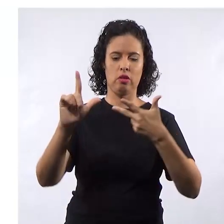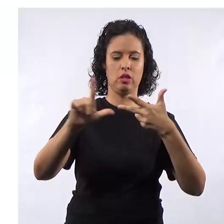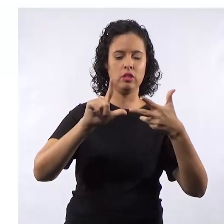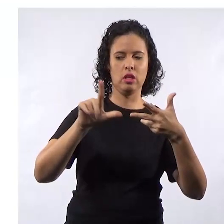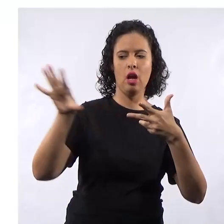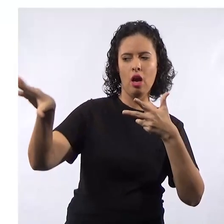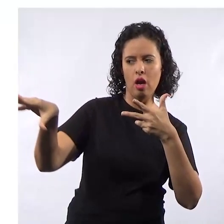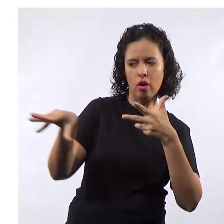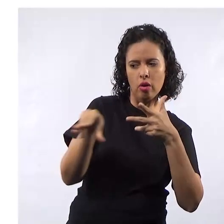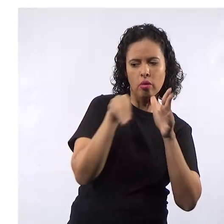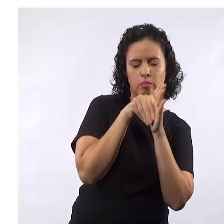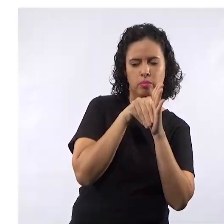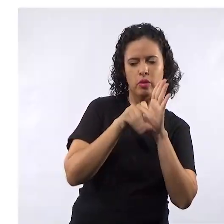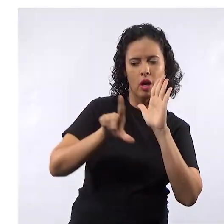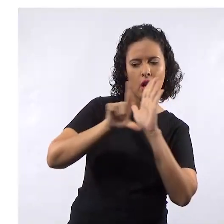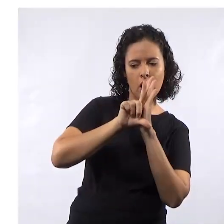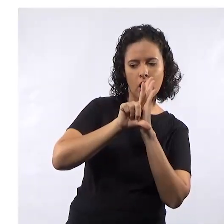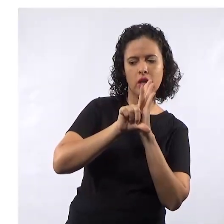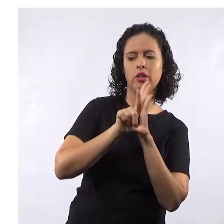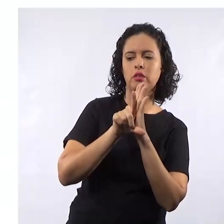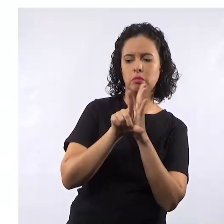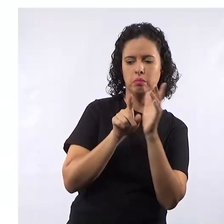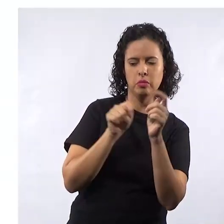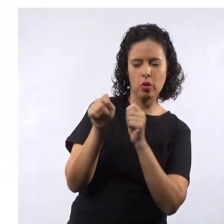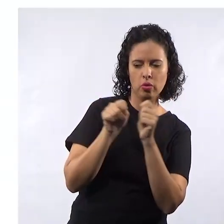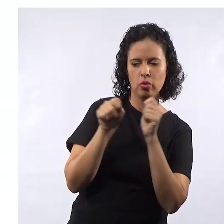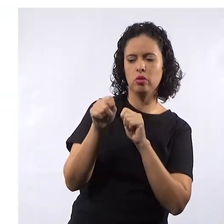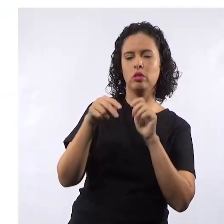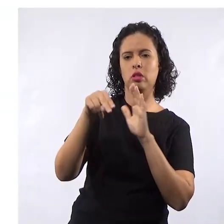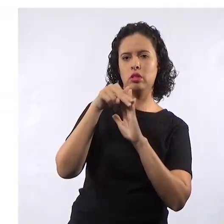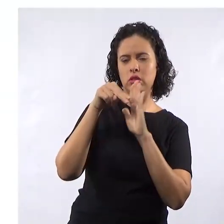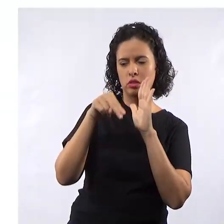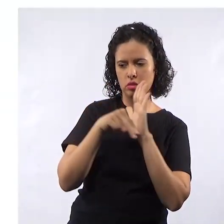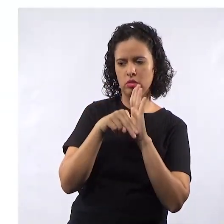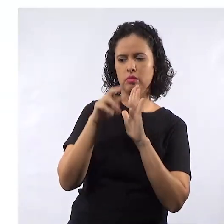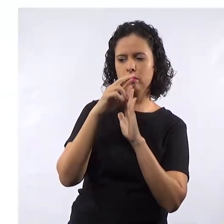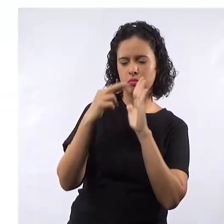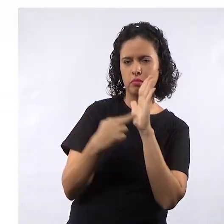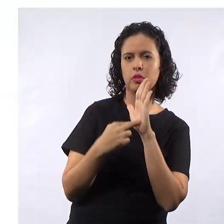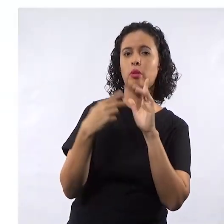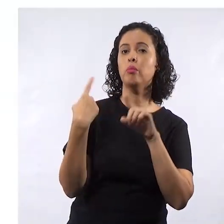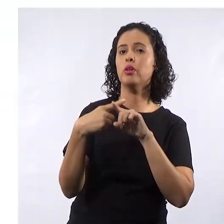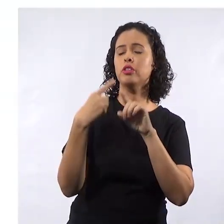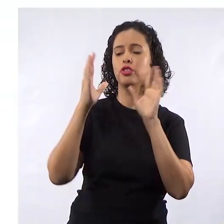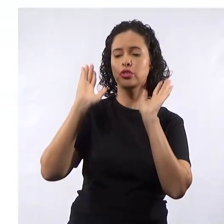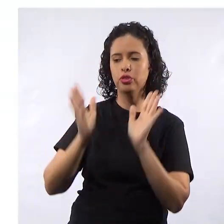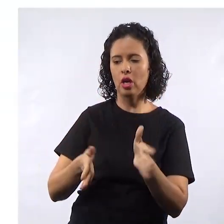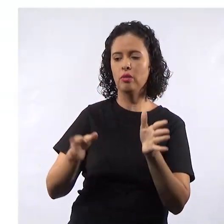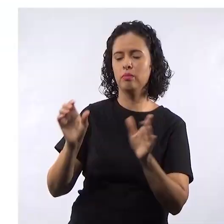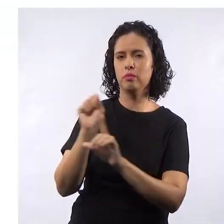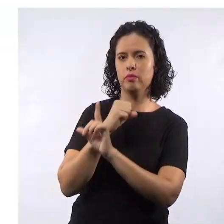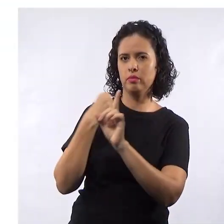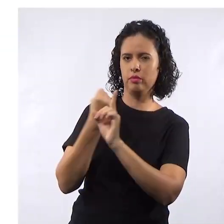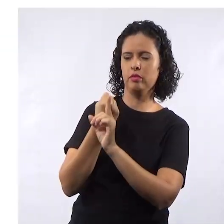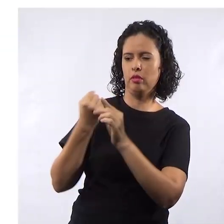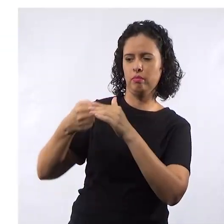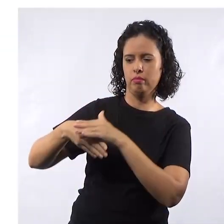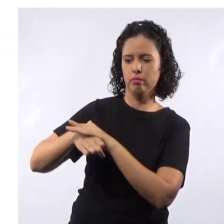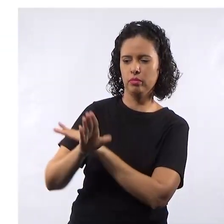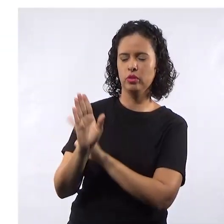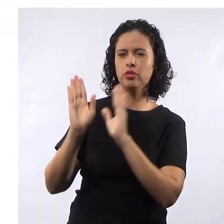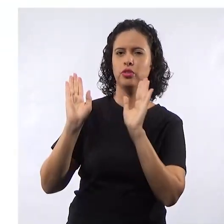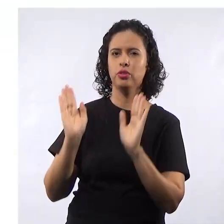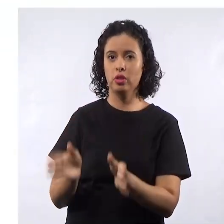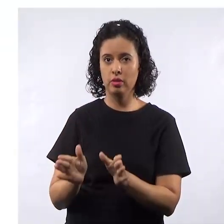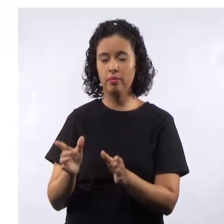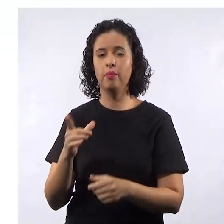ali produzindo uma lei para regulamentar uma situação, porque já é de costume aquela prática pela sociedade, né? Então, aí, por isso que a